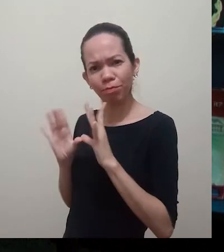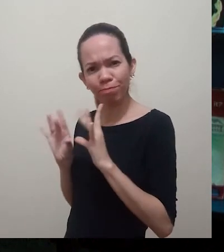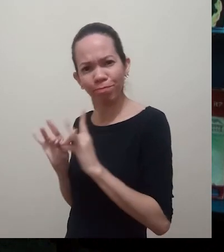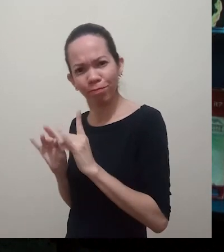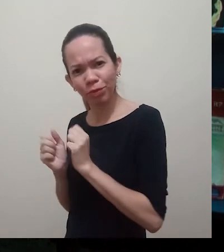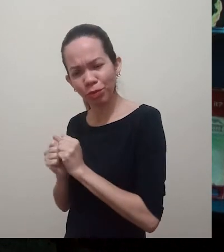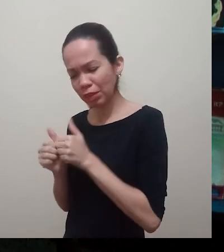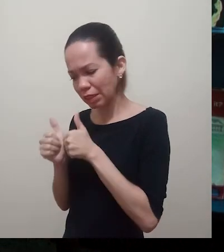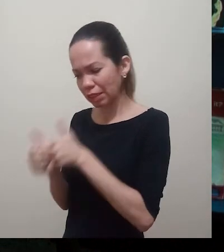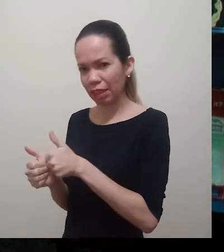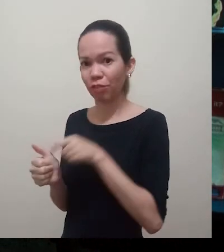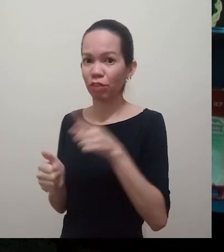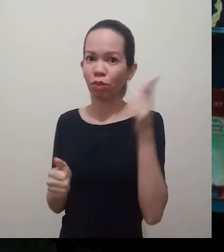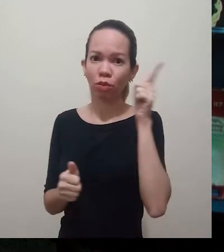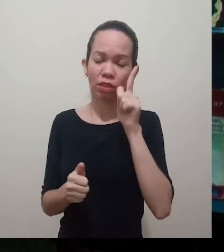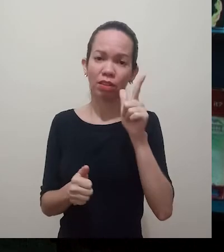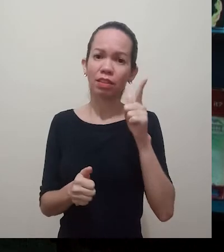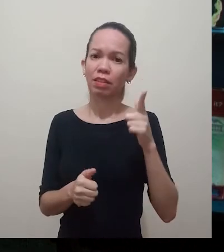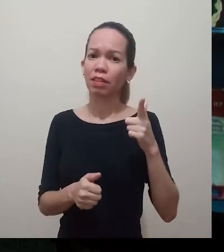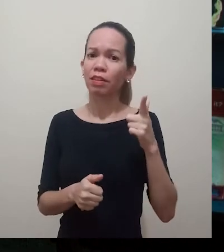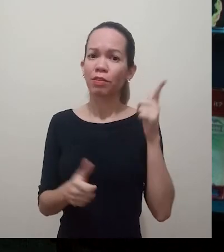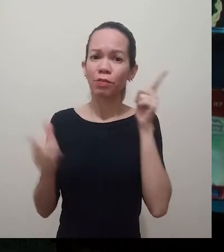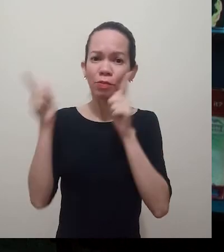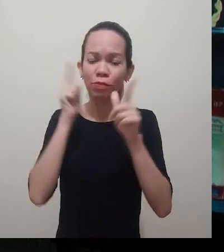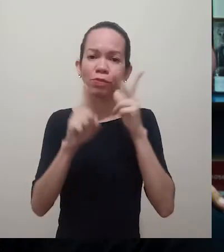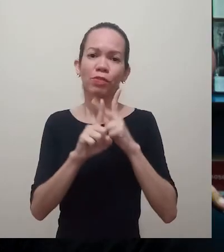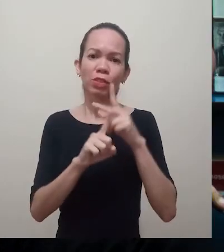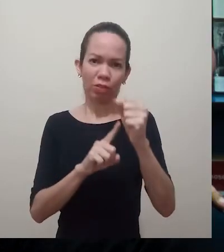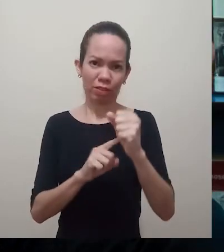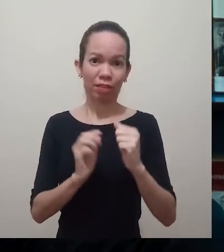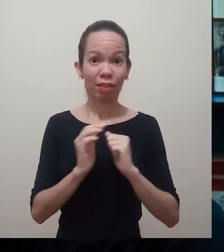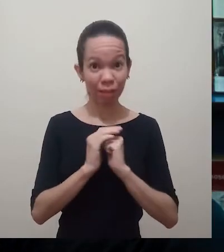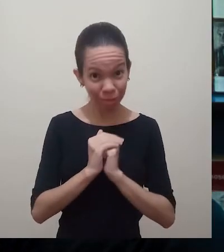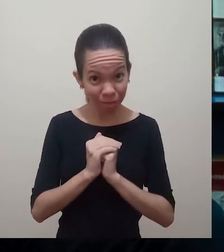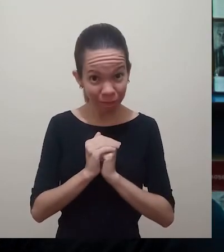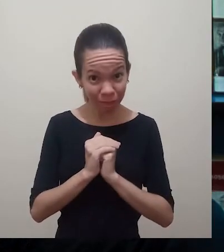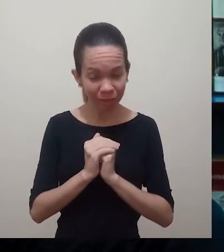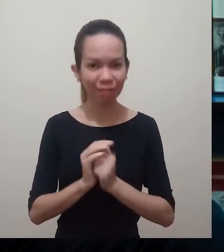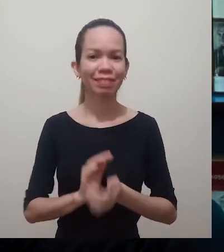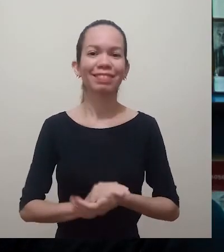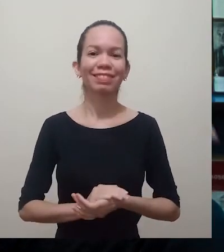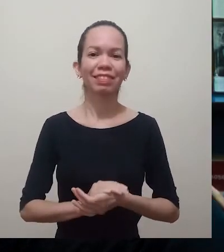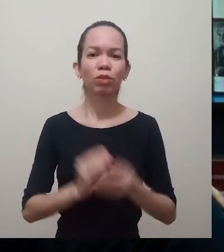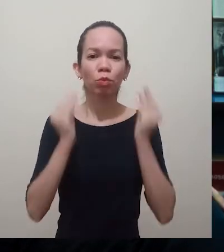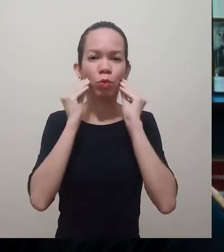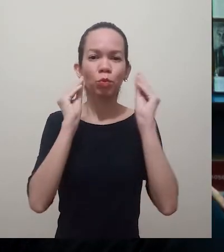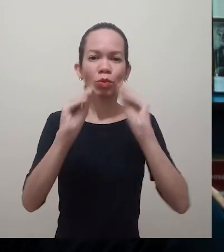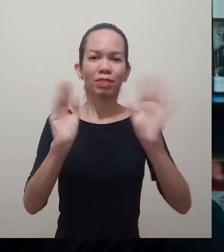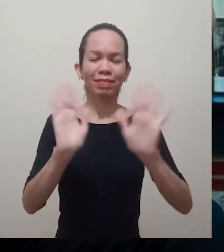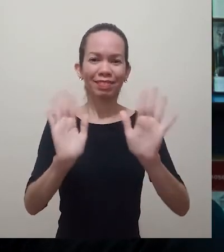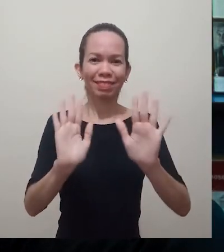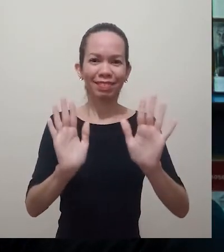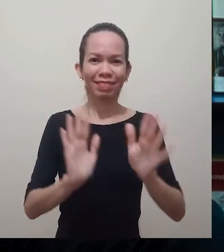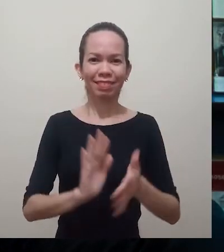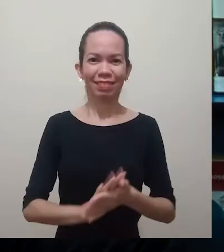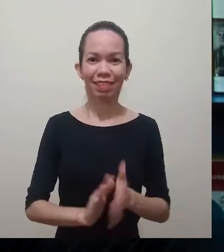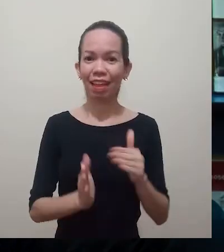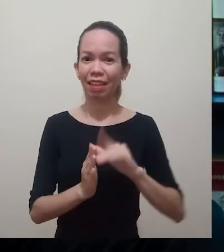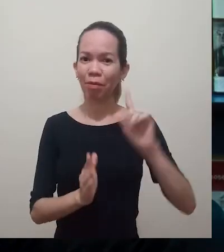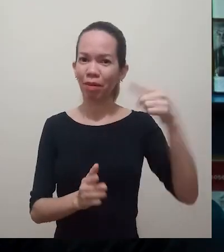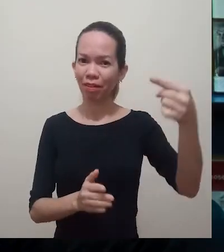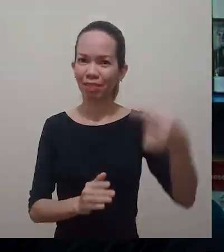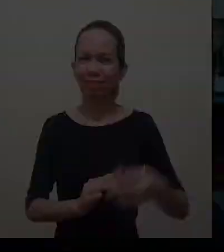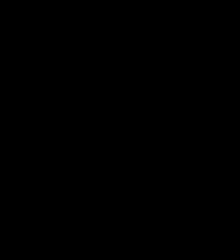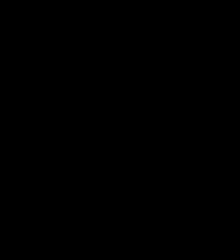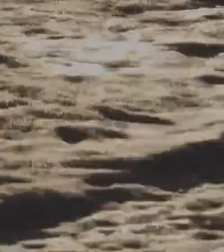senhor e você vai passar pela tribulação vitoriosamente amém beijo no teu coração até a